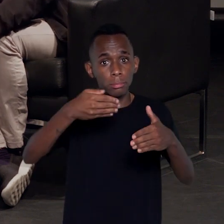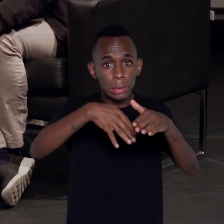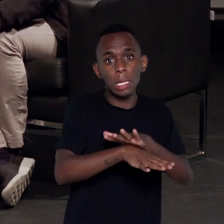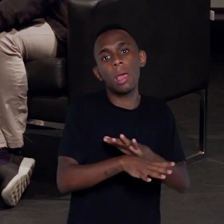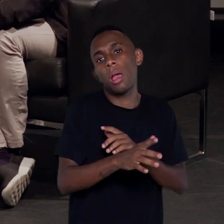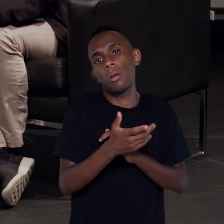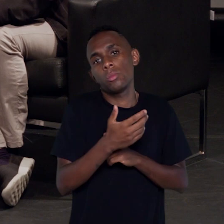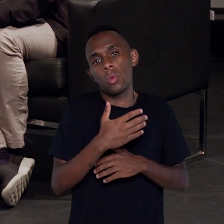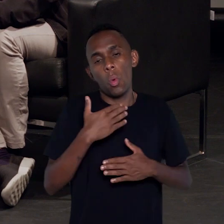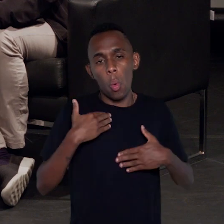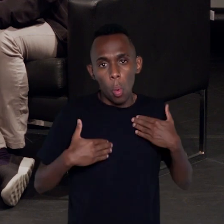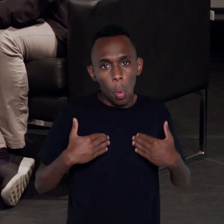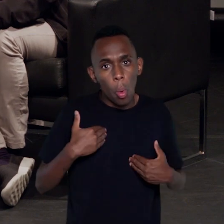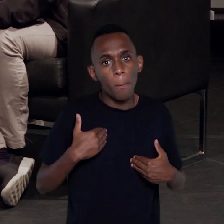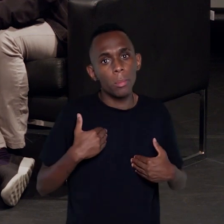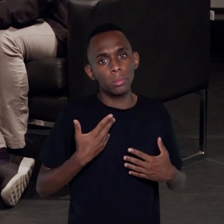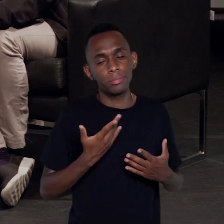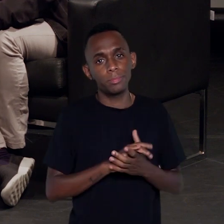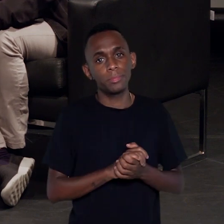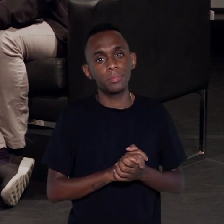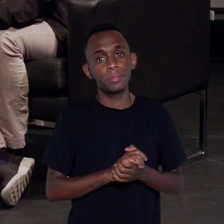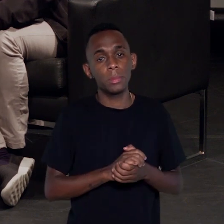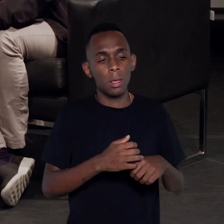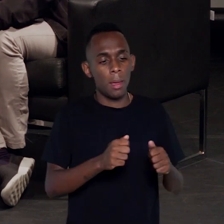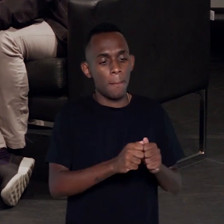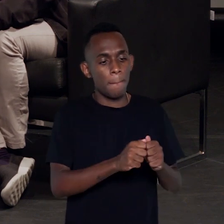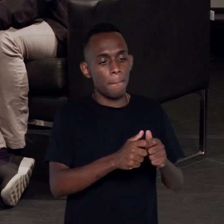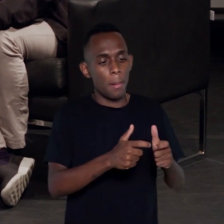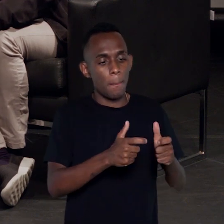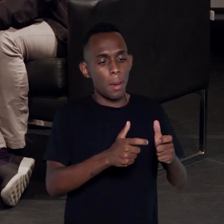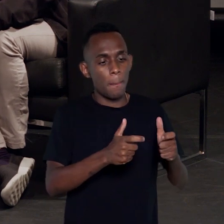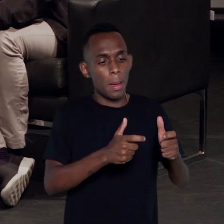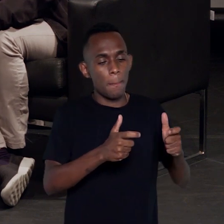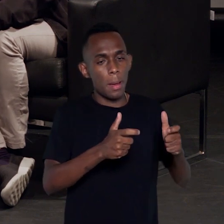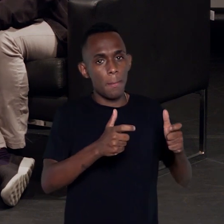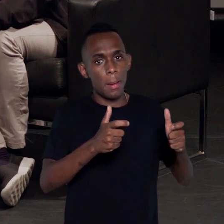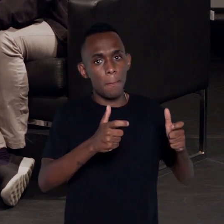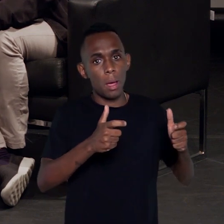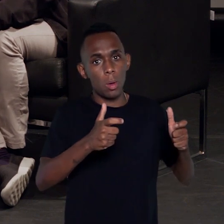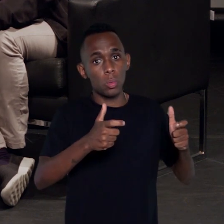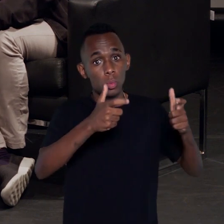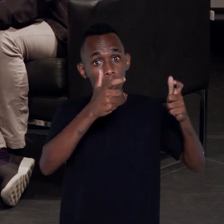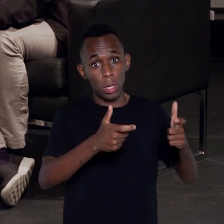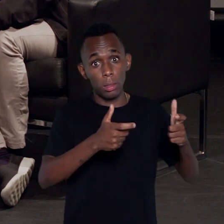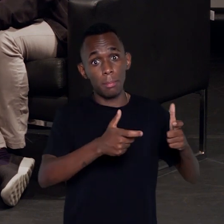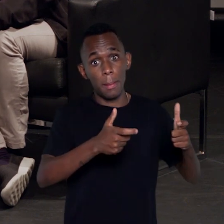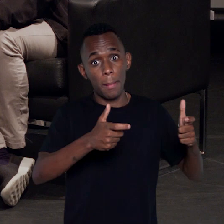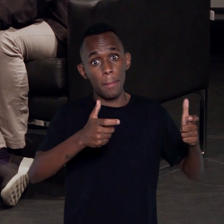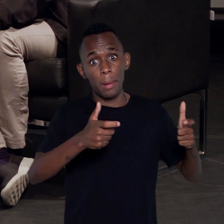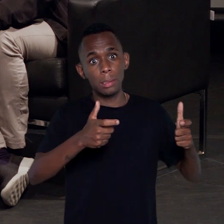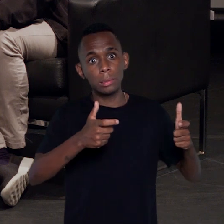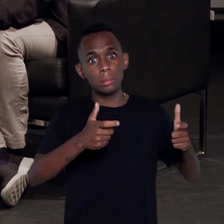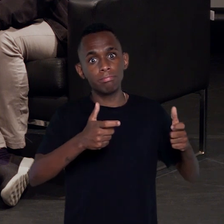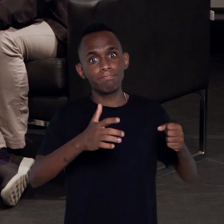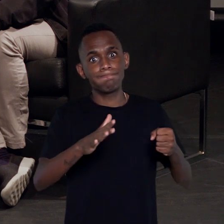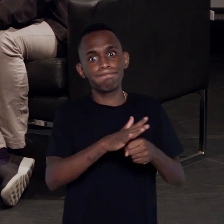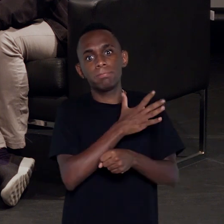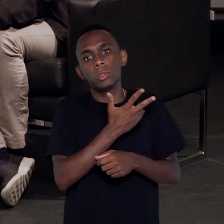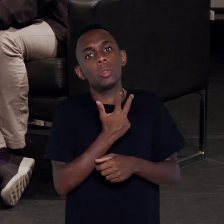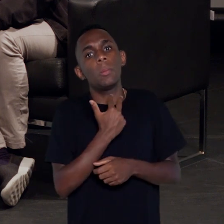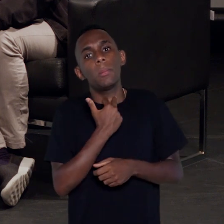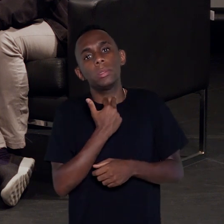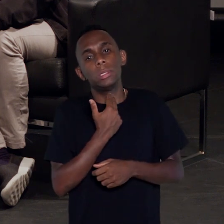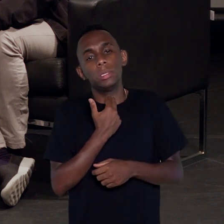Valongo. Beleza? Está lá. O cemitério foi crescendo tanto, que chegou num momento que não cabia mais